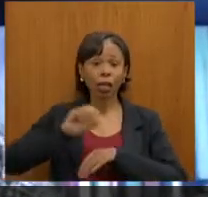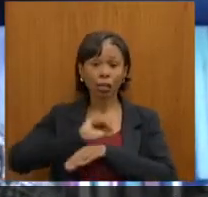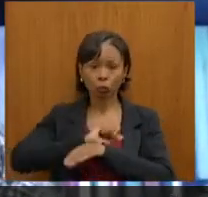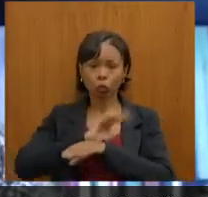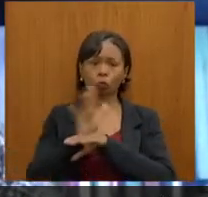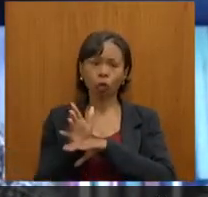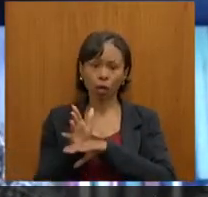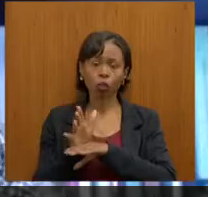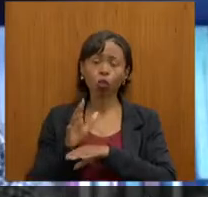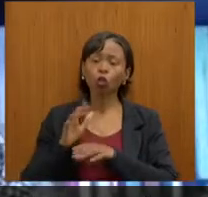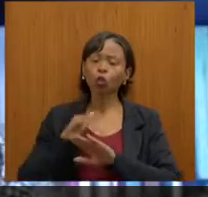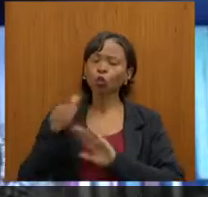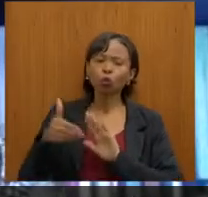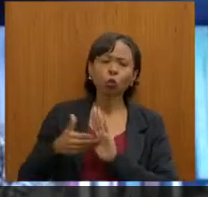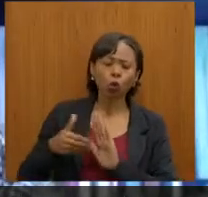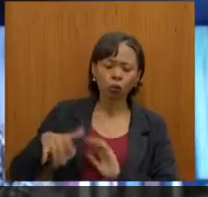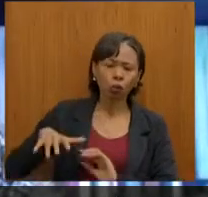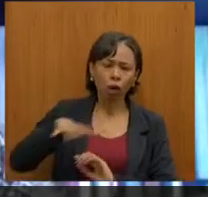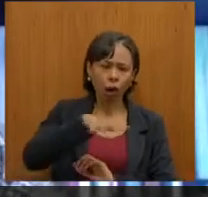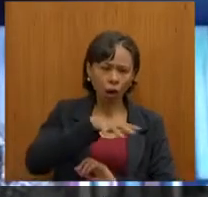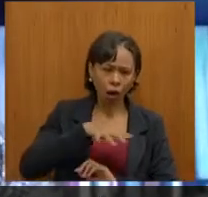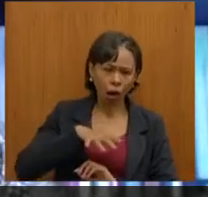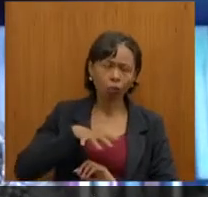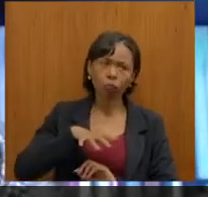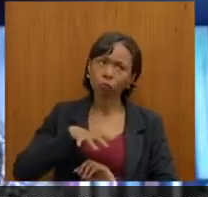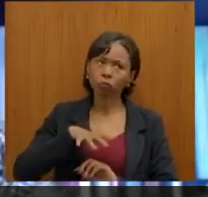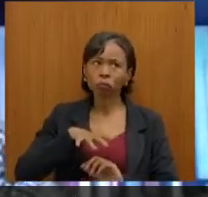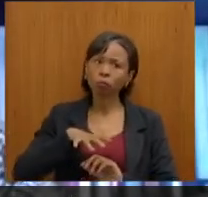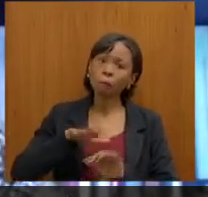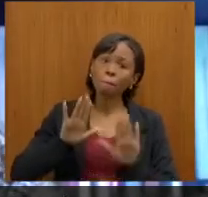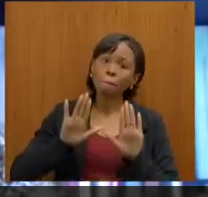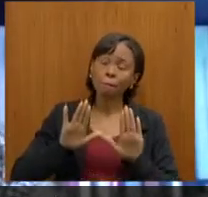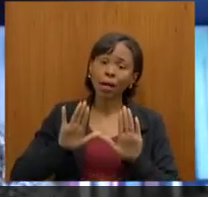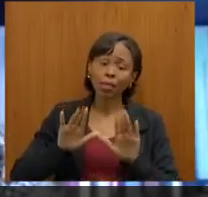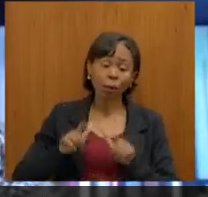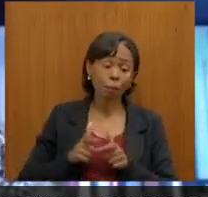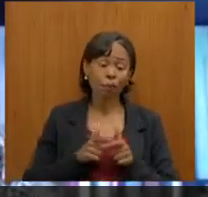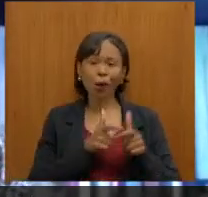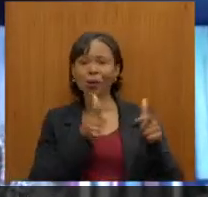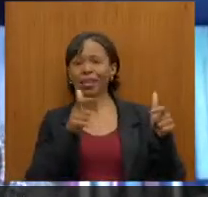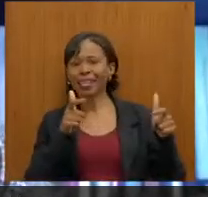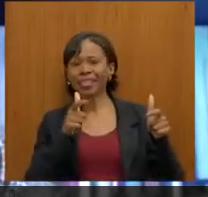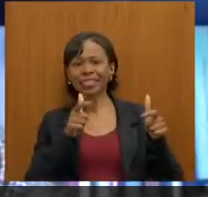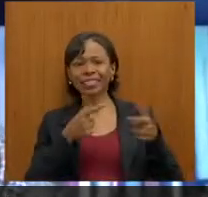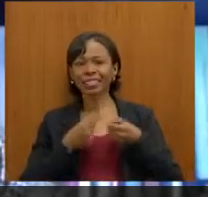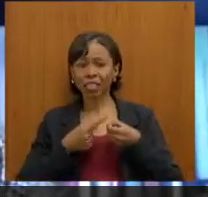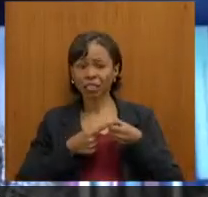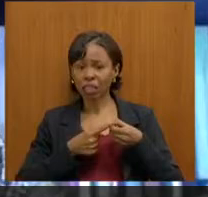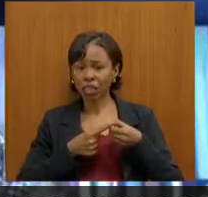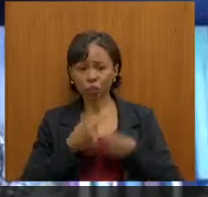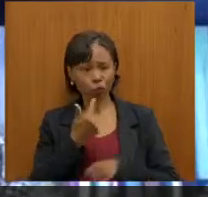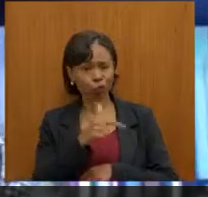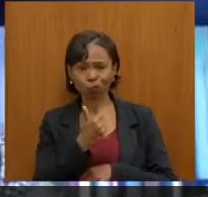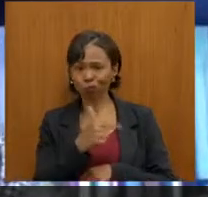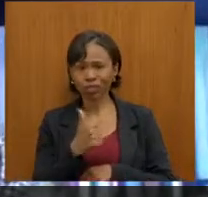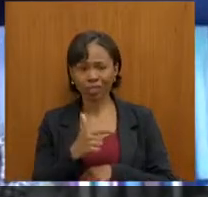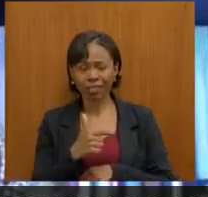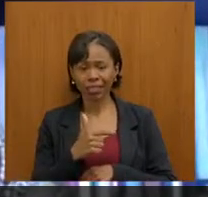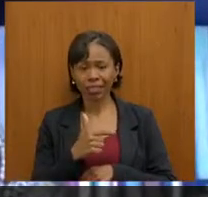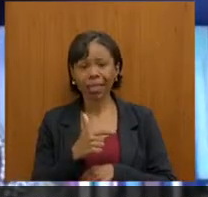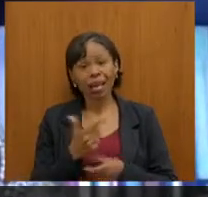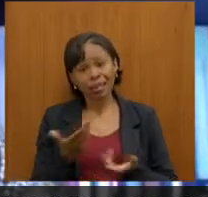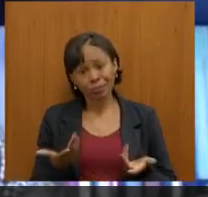os equipamentos mas não é a realidade da grande maioria das cidades daqui da região a maioria